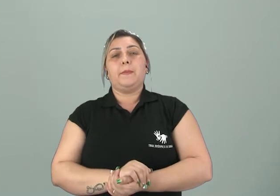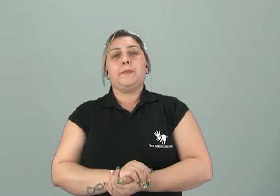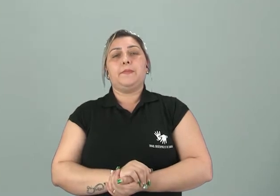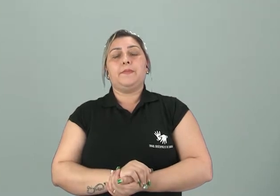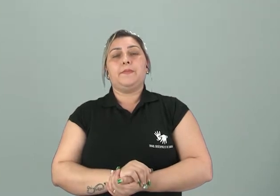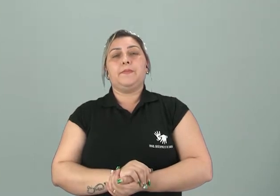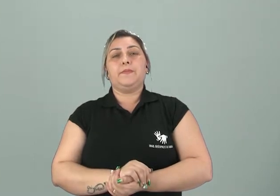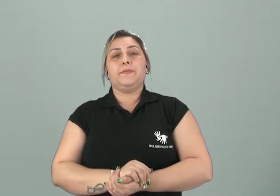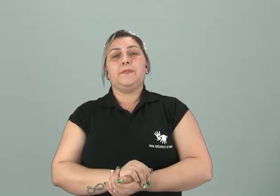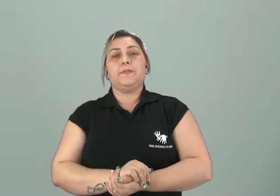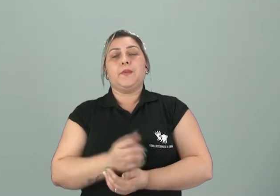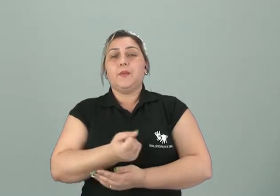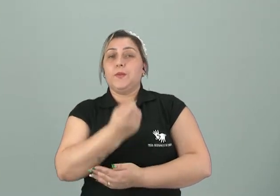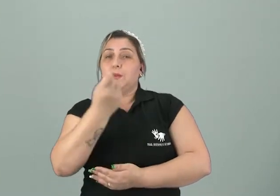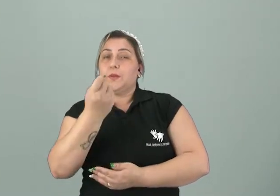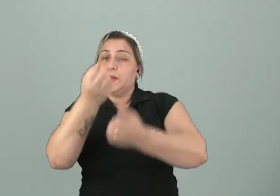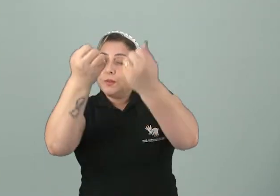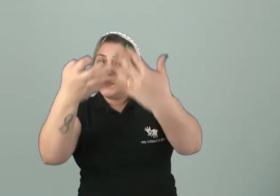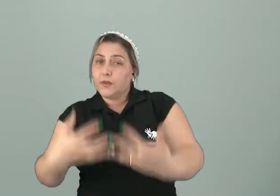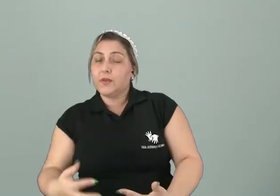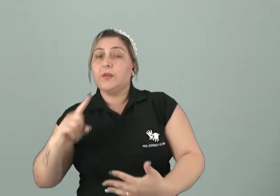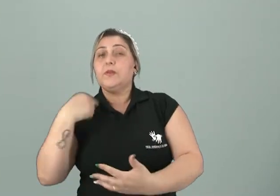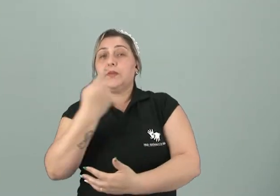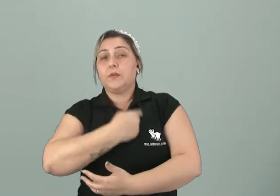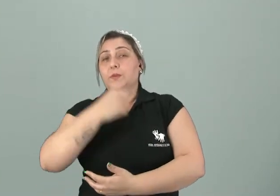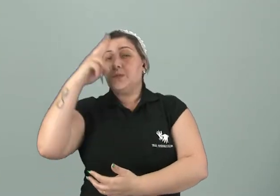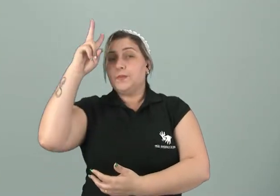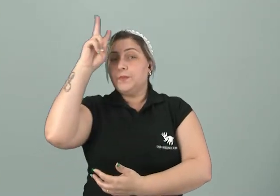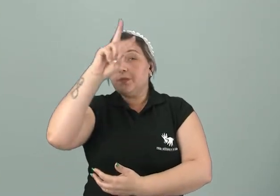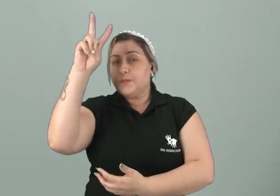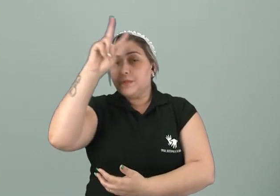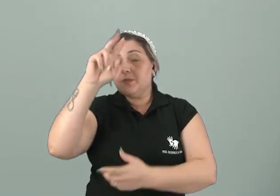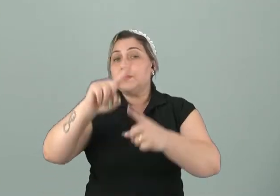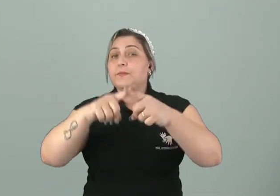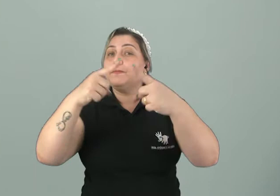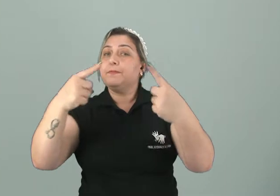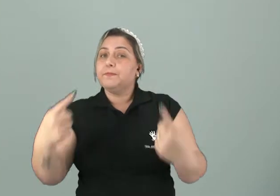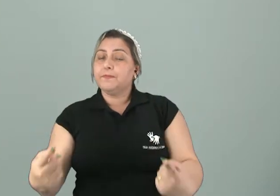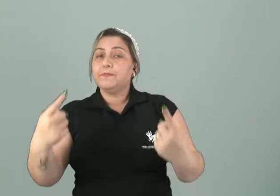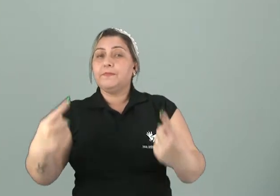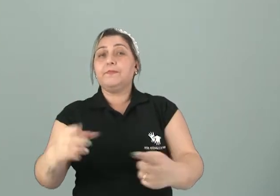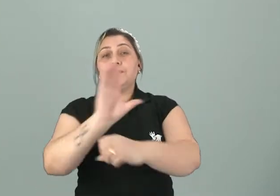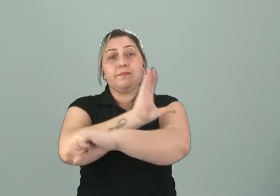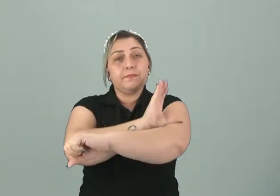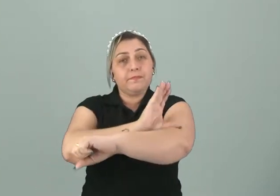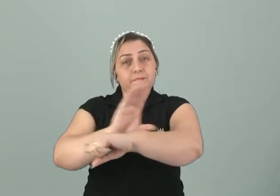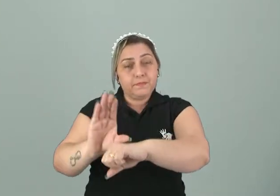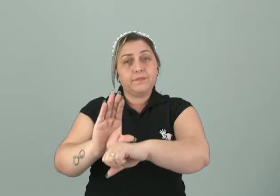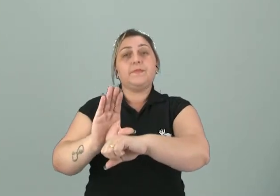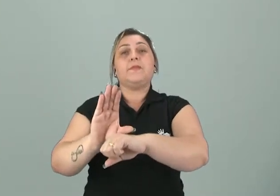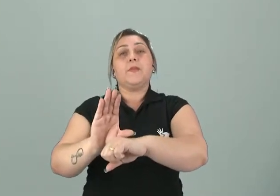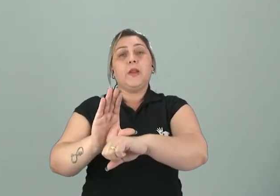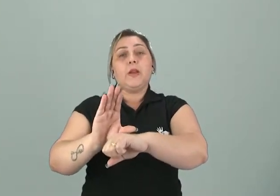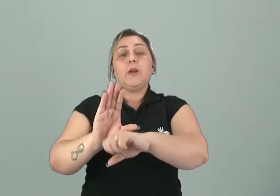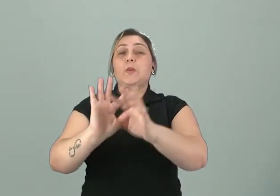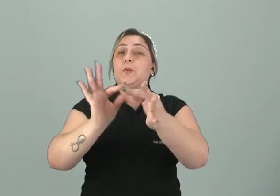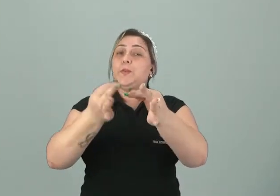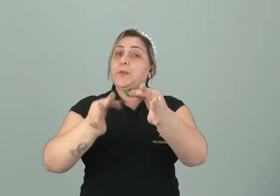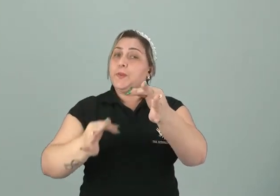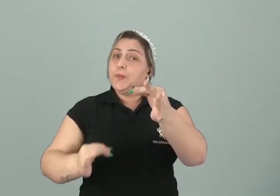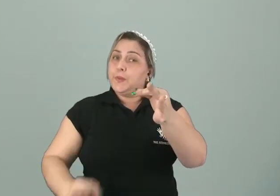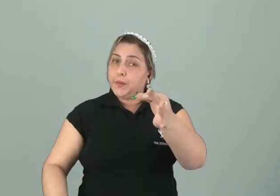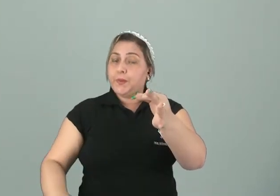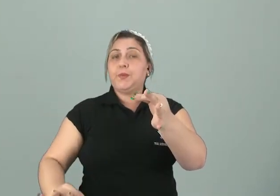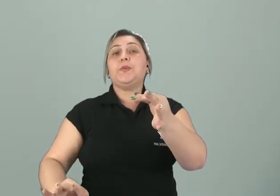da contagem da história, certo? Da nossa história, mas essa cultura ela se permeia por todo